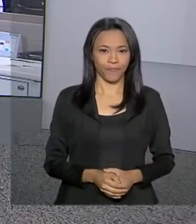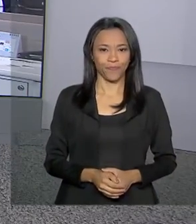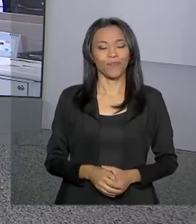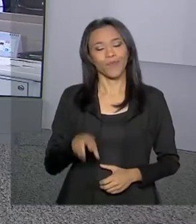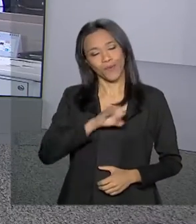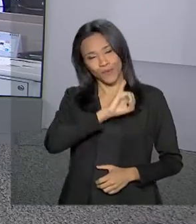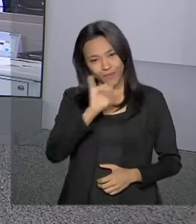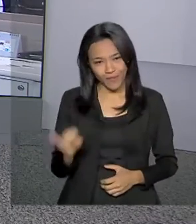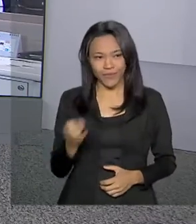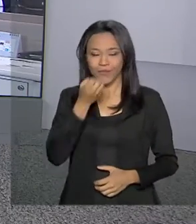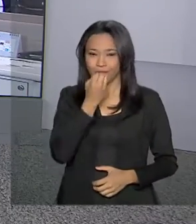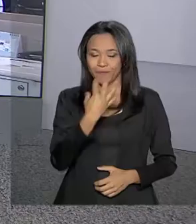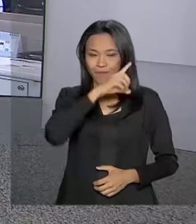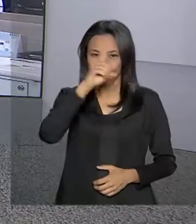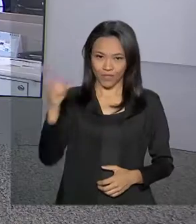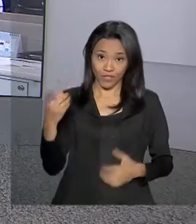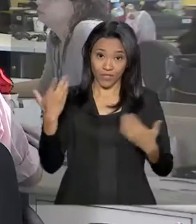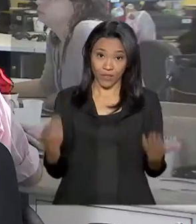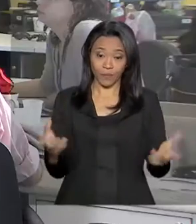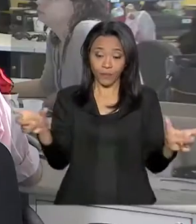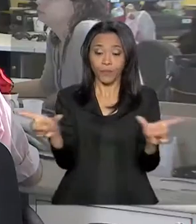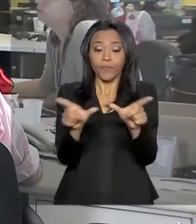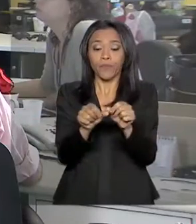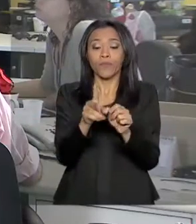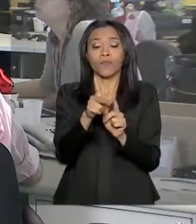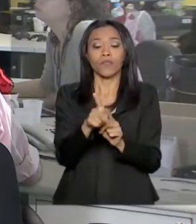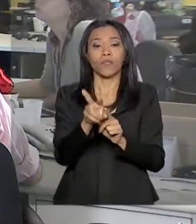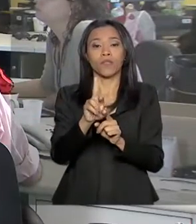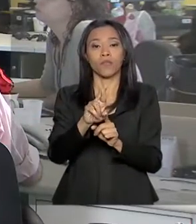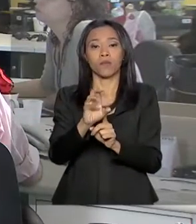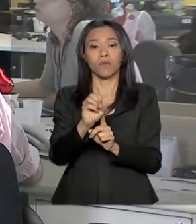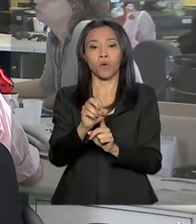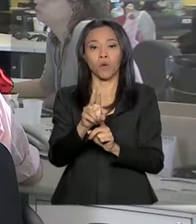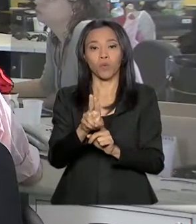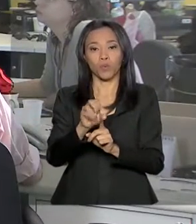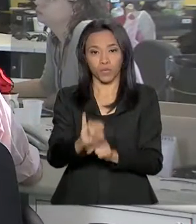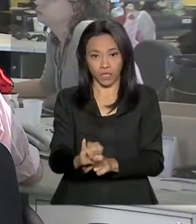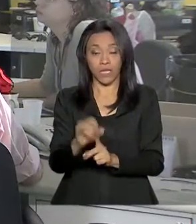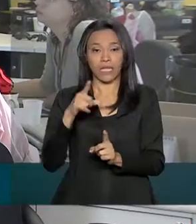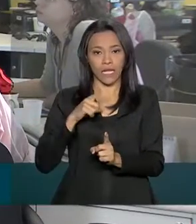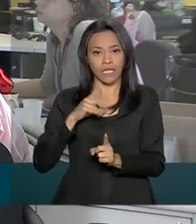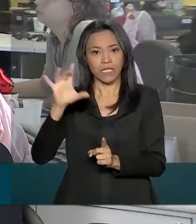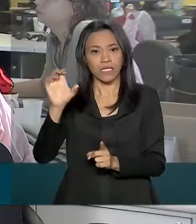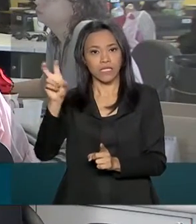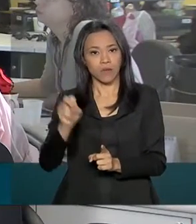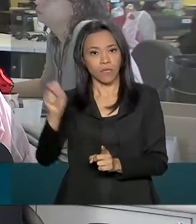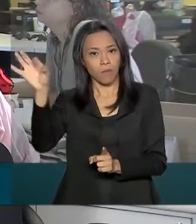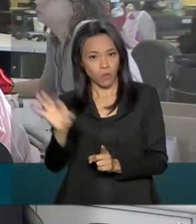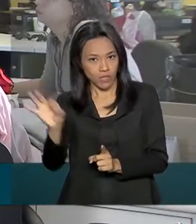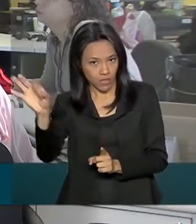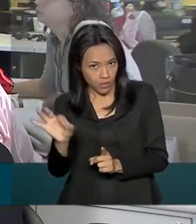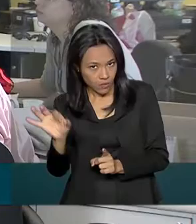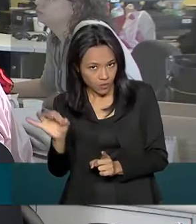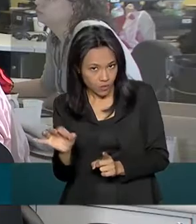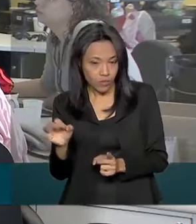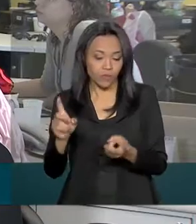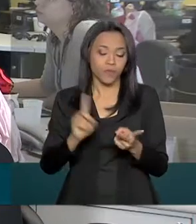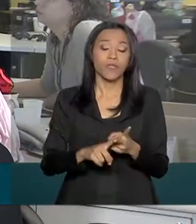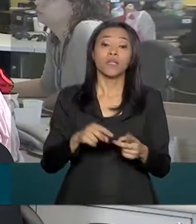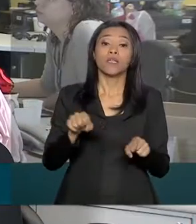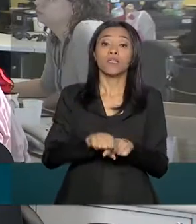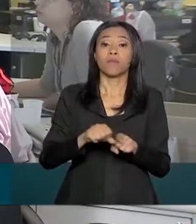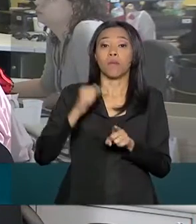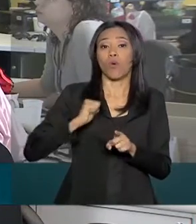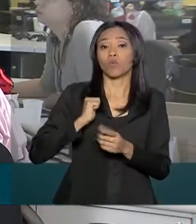Olá, Carla, bom dia. O ProUni oferece bolsas de estudo parciais de 50% do valor da mensalidade e bolsas